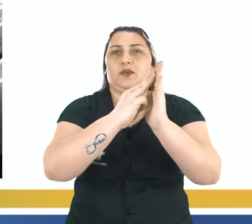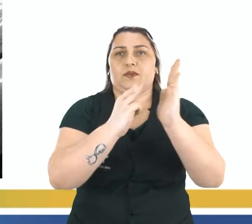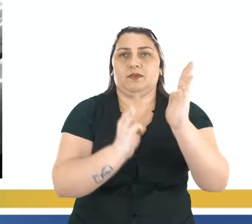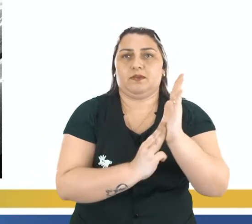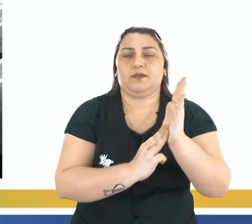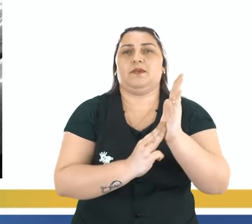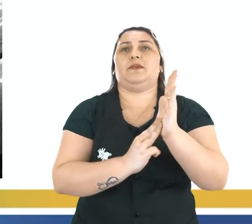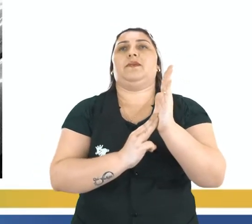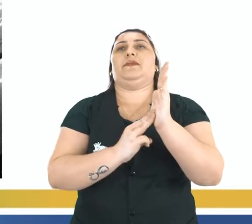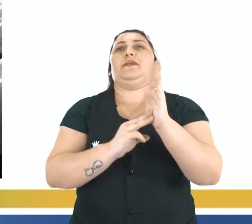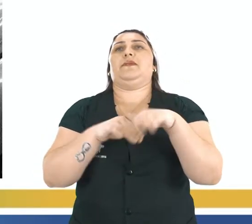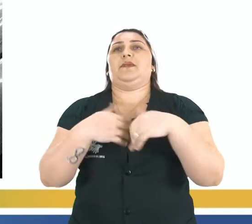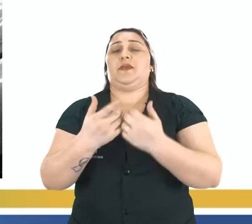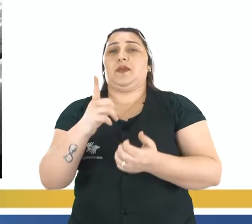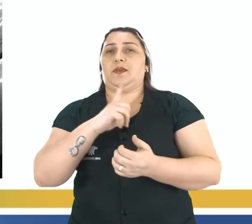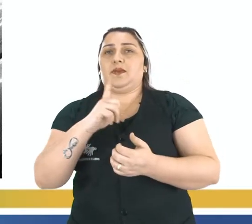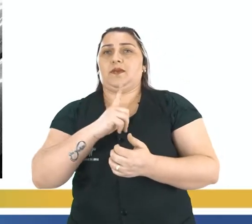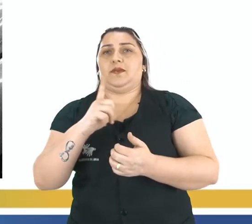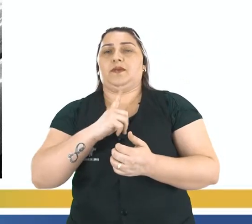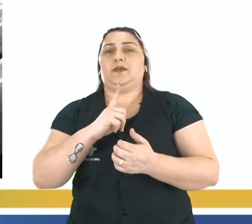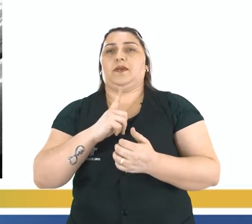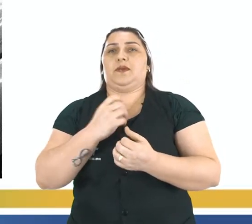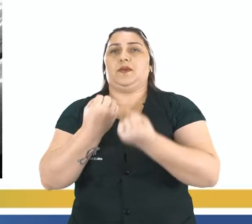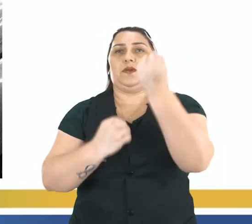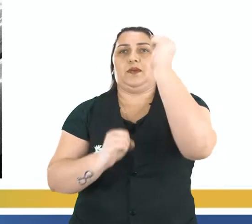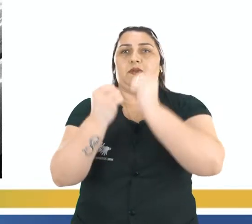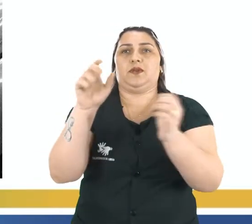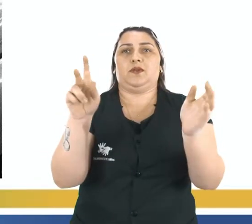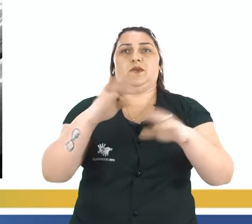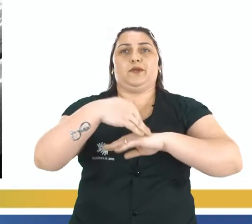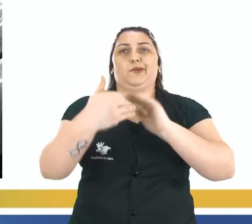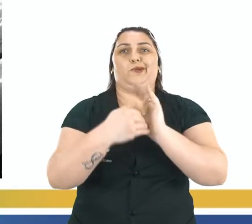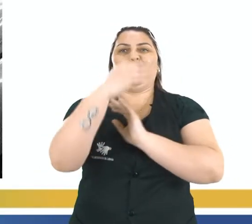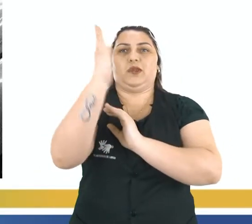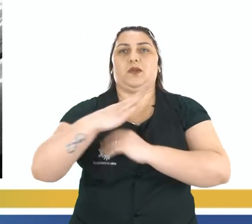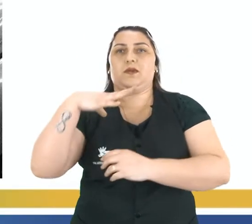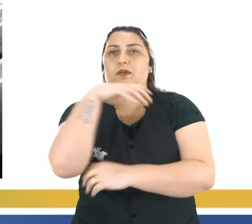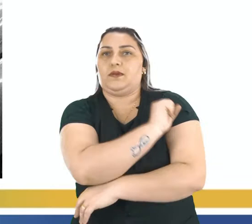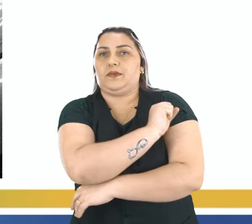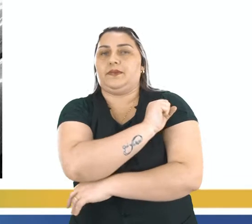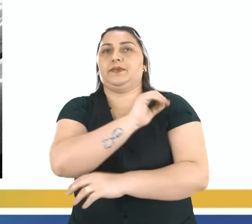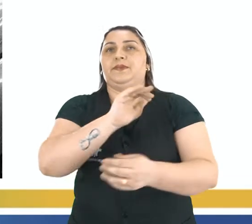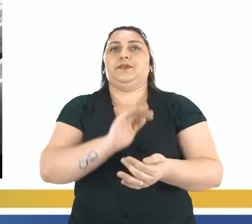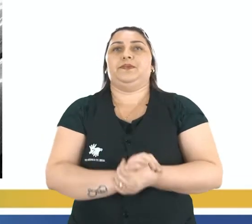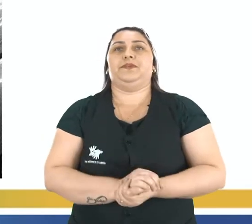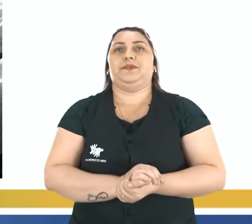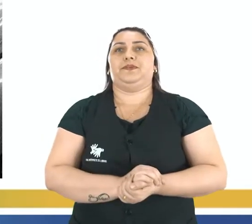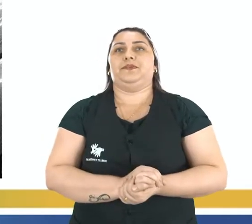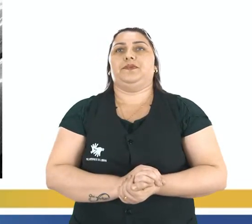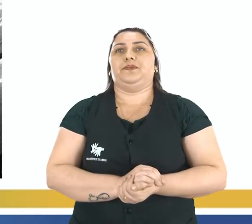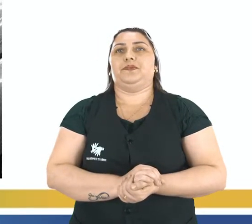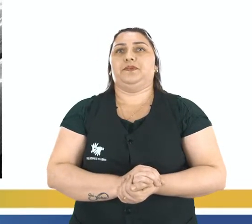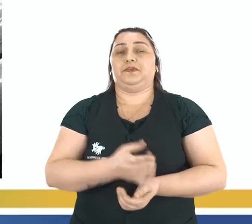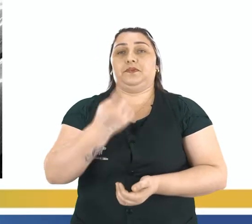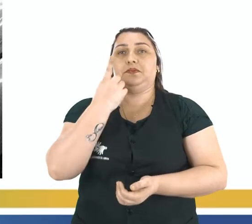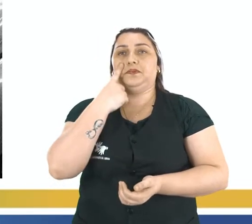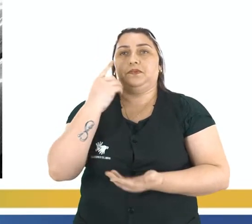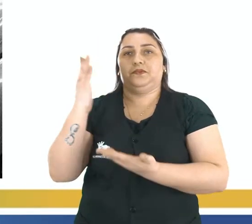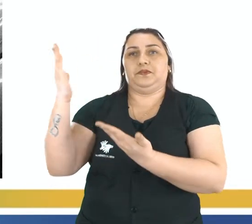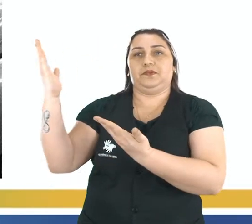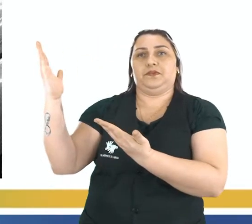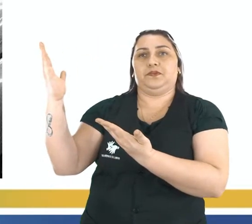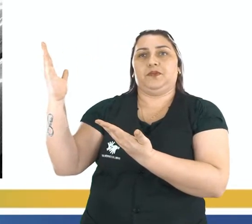anos em 5, onde ele previa industrializar o Brasil de uma forma bem mais rápida. E aí, observem aí o